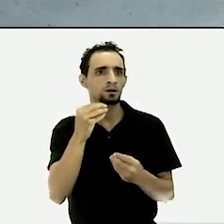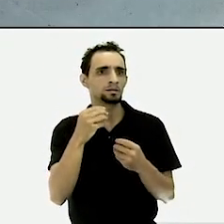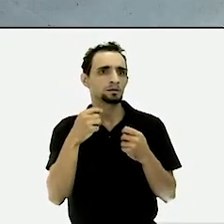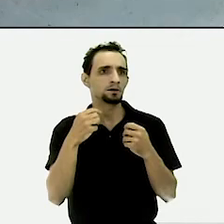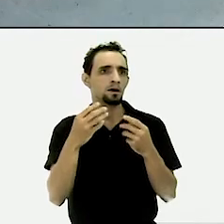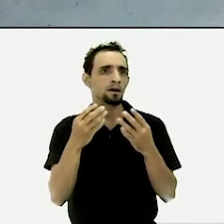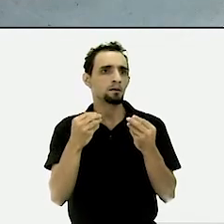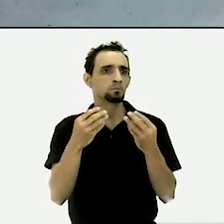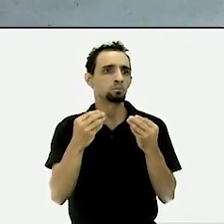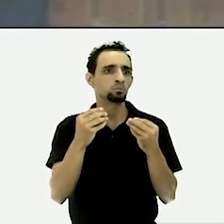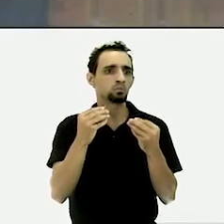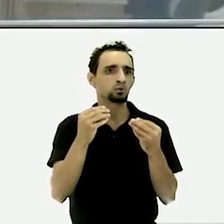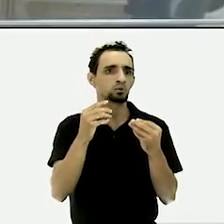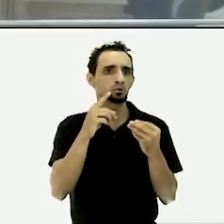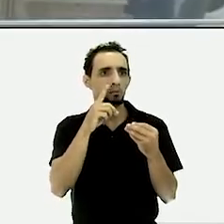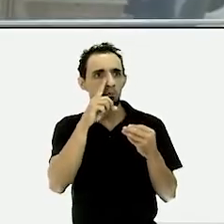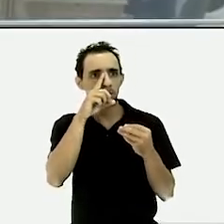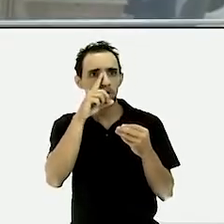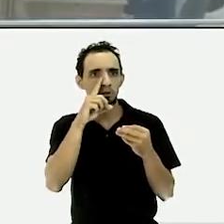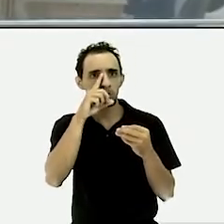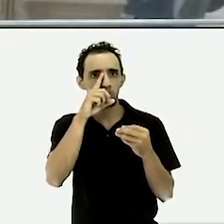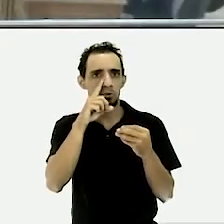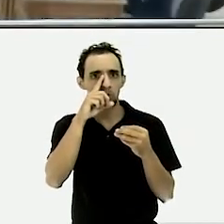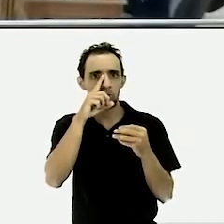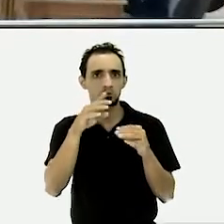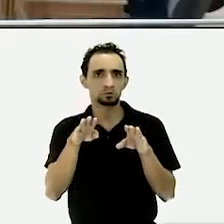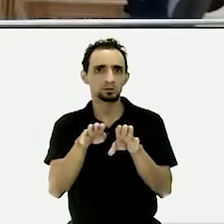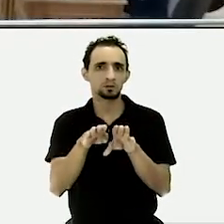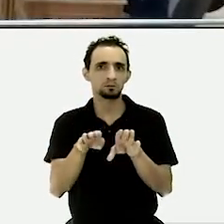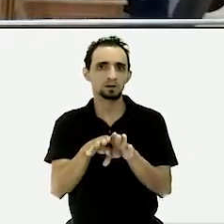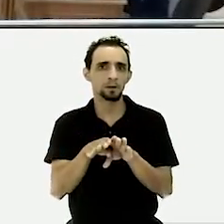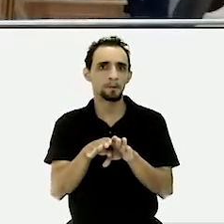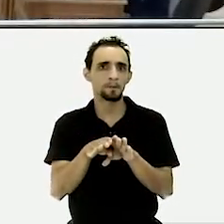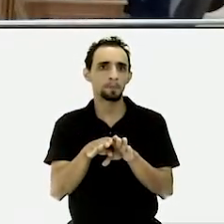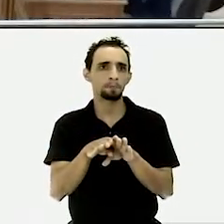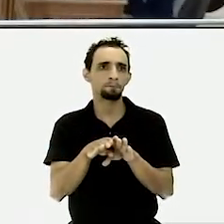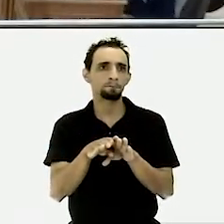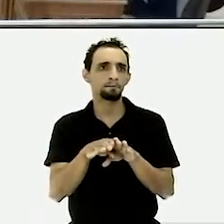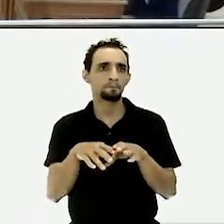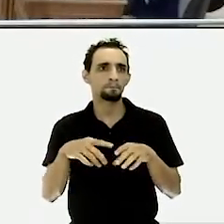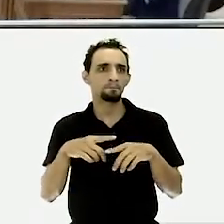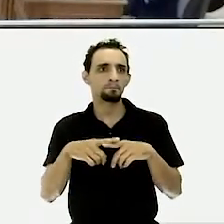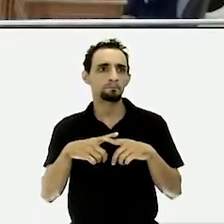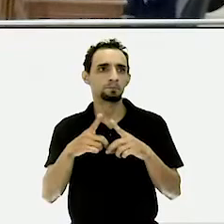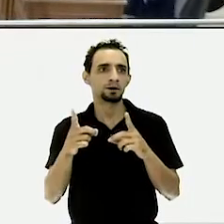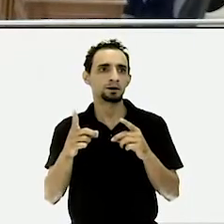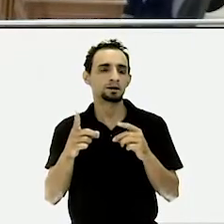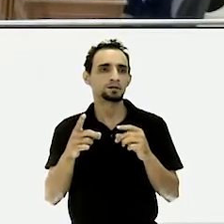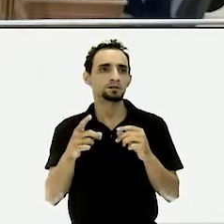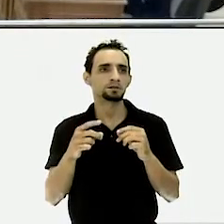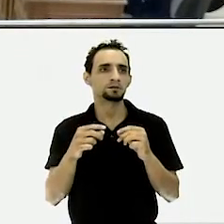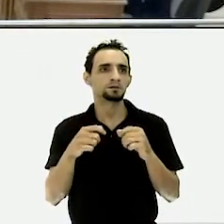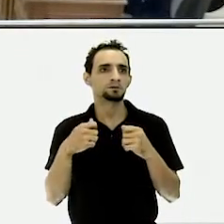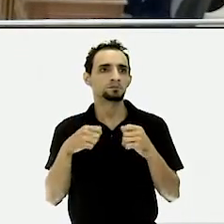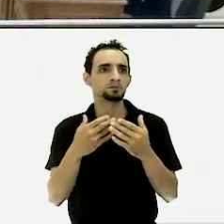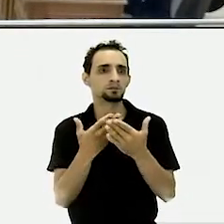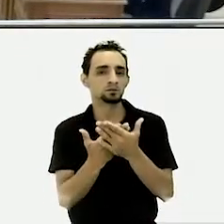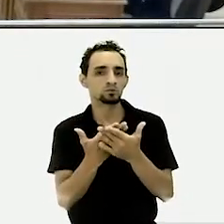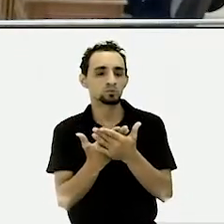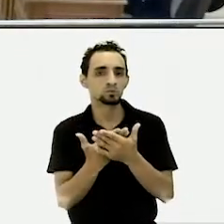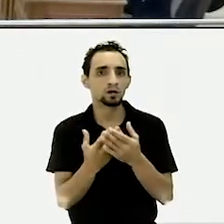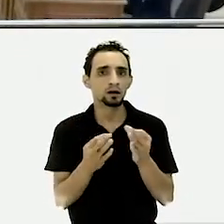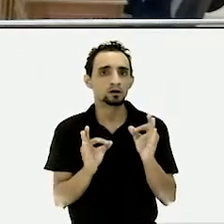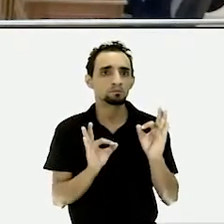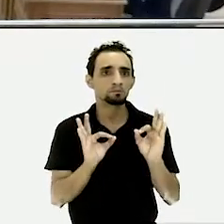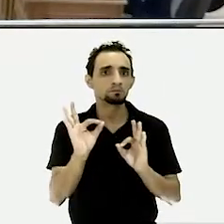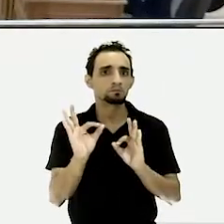ordem. Estou pedindo para pôr o cronômetro, né? Para que a sessão se desenvolva de uma maneira mais ordenada. Tá, se perde aqui, porque